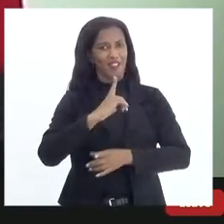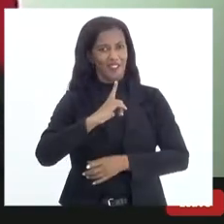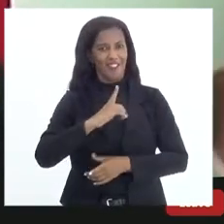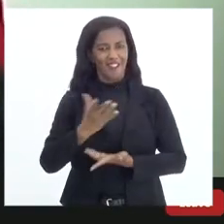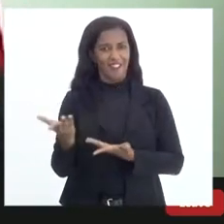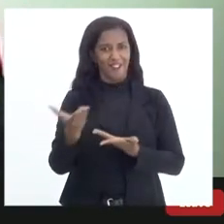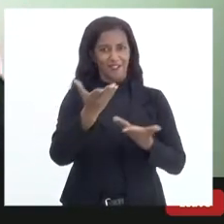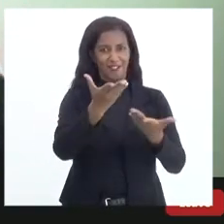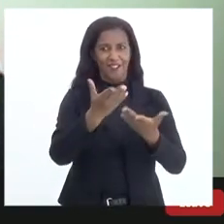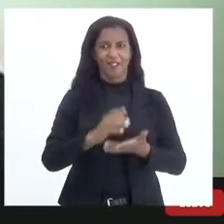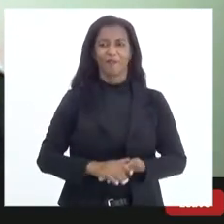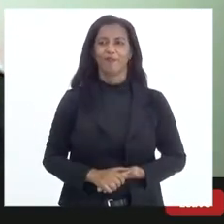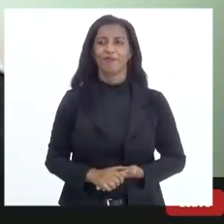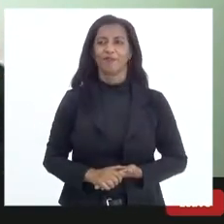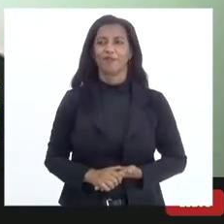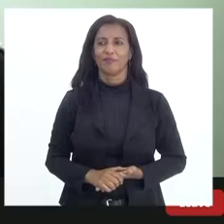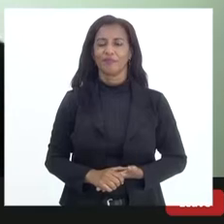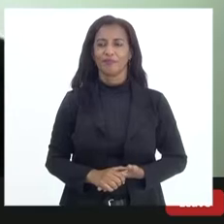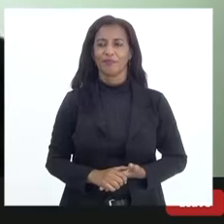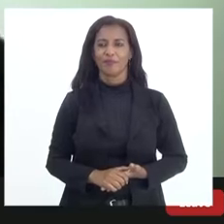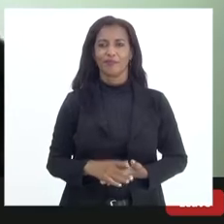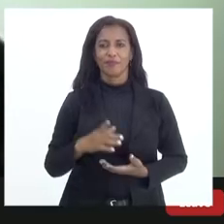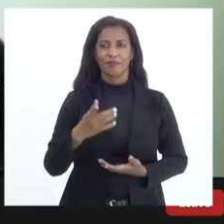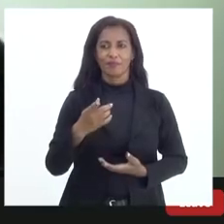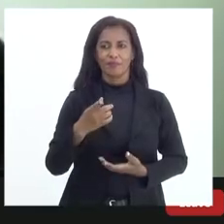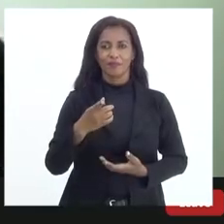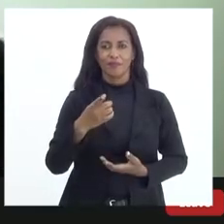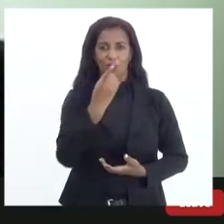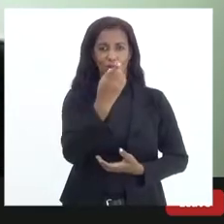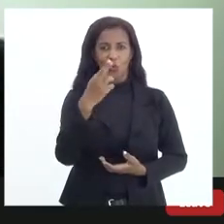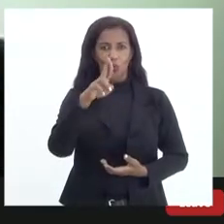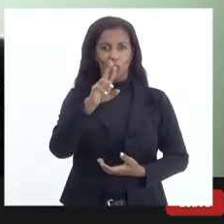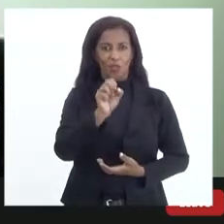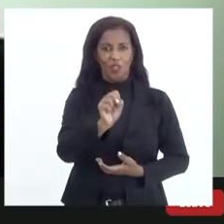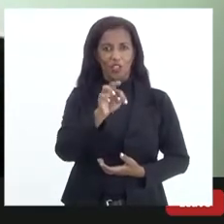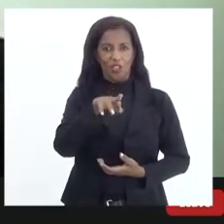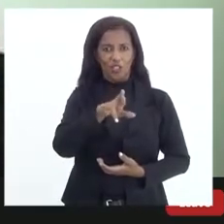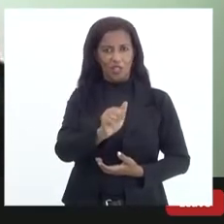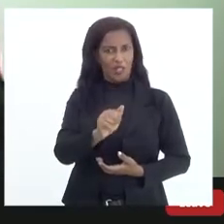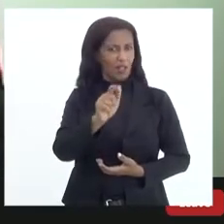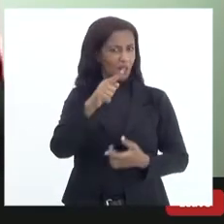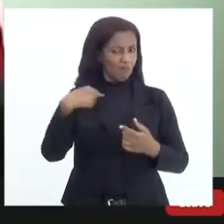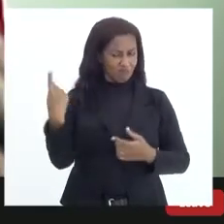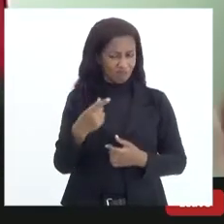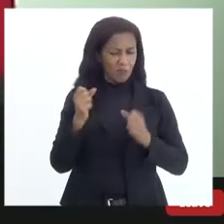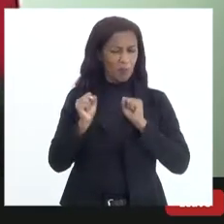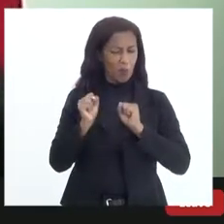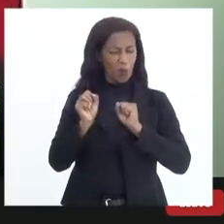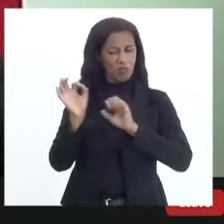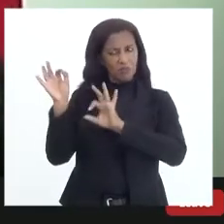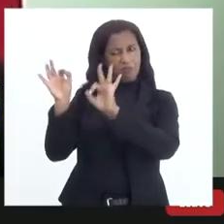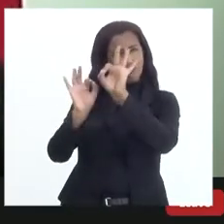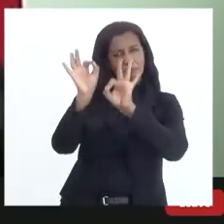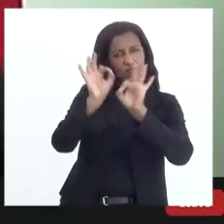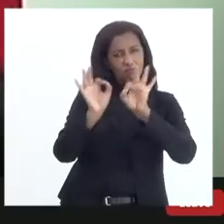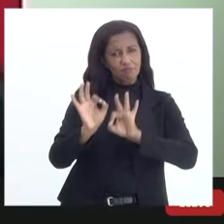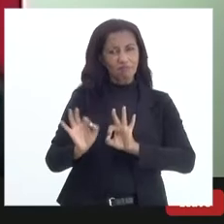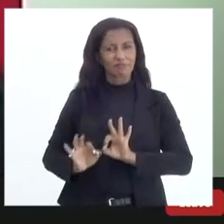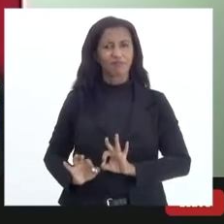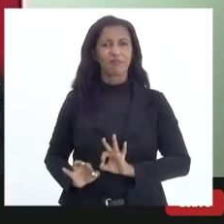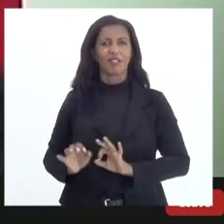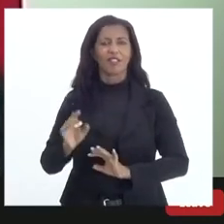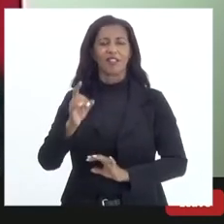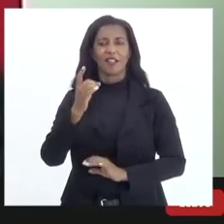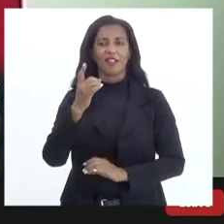aqui anteriormente pela deputada, pela doutora Estela, a gente pode pensar, sim, em construir, né? A deputada Renata vai